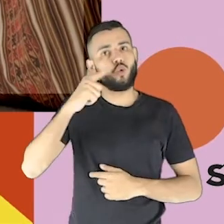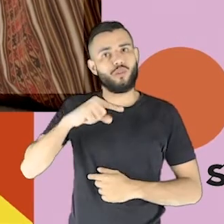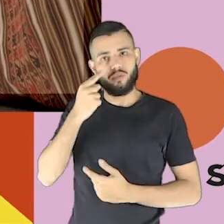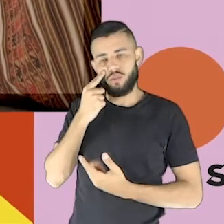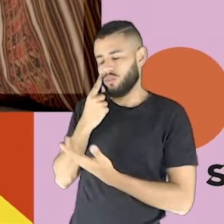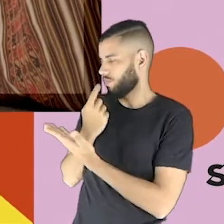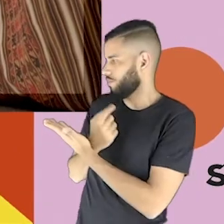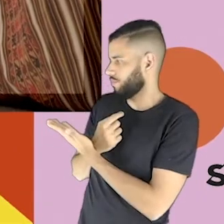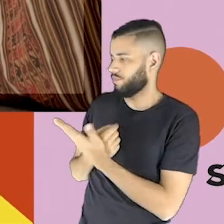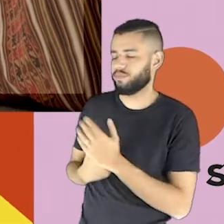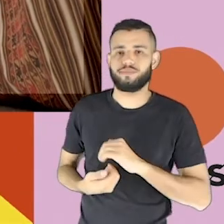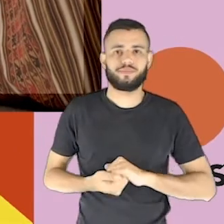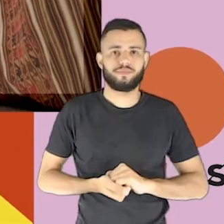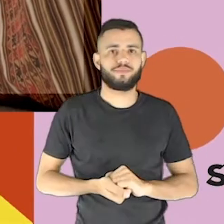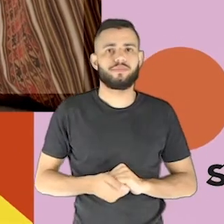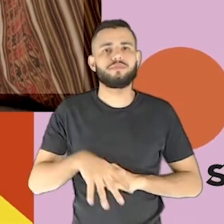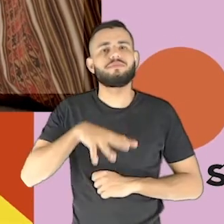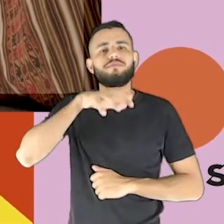Torço.